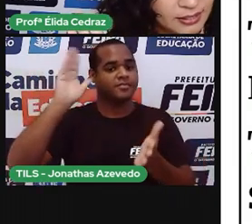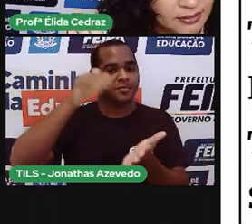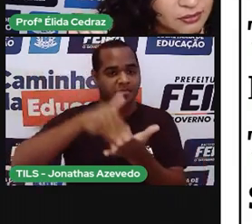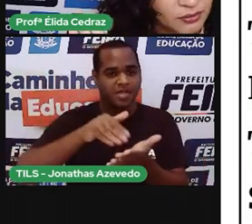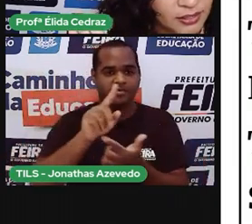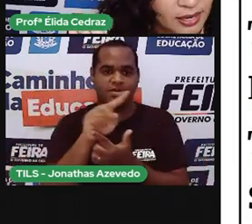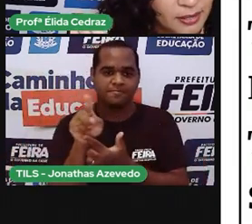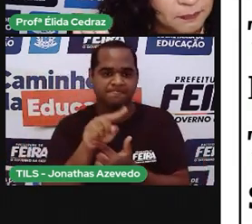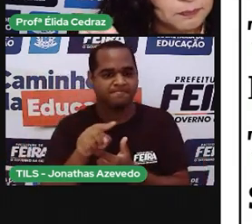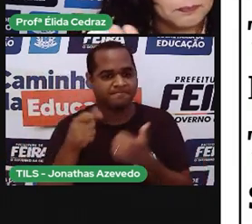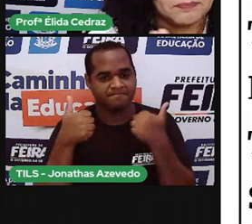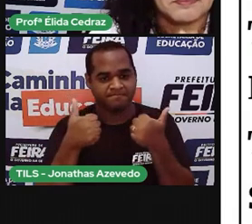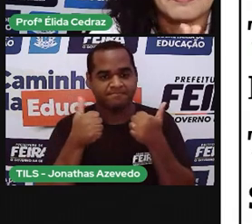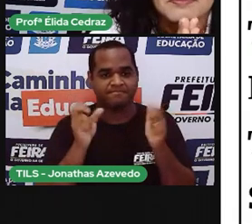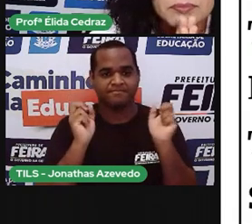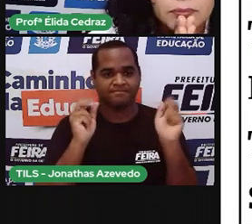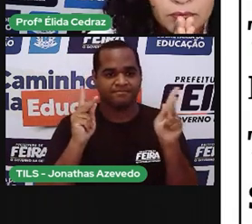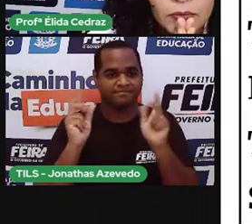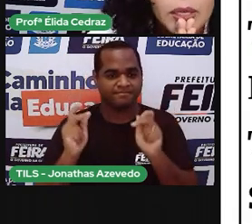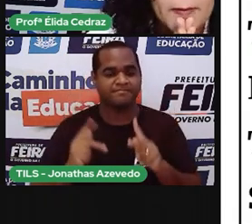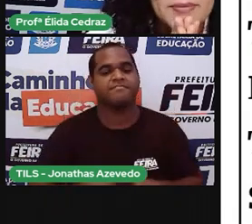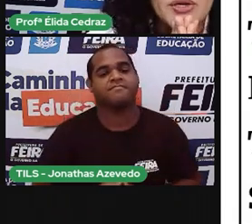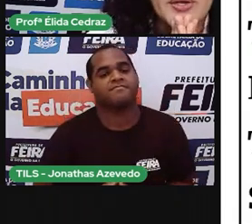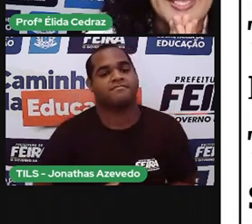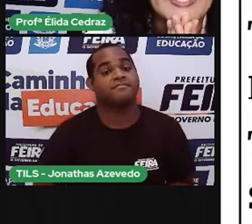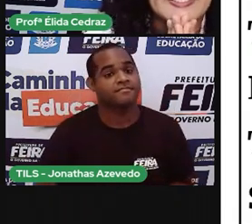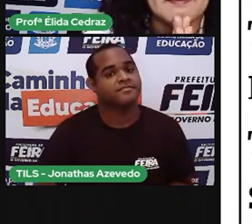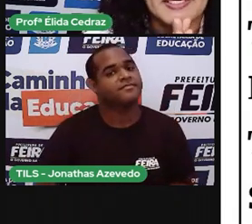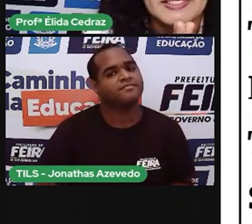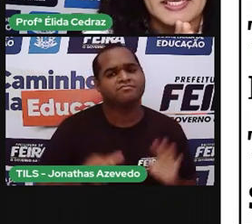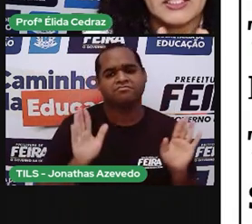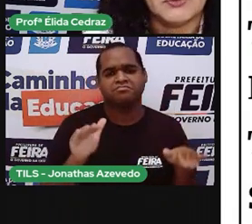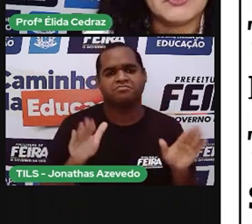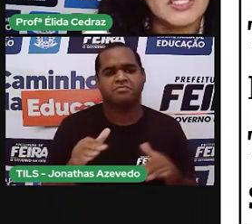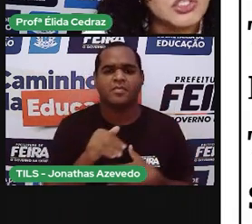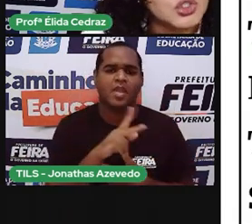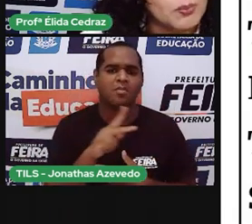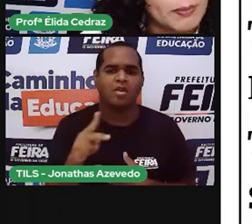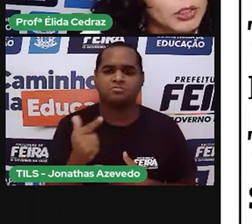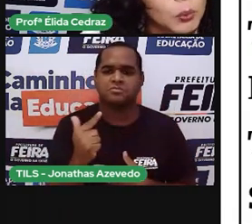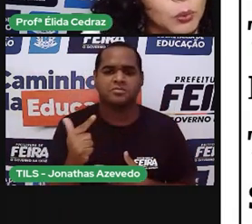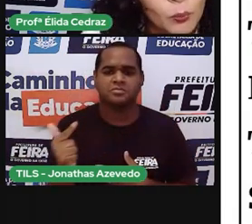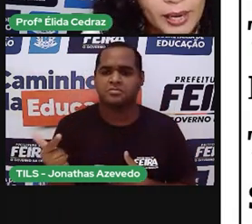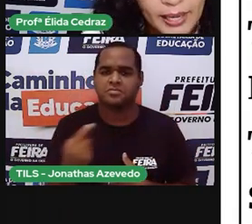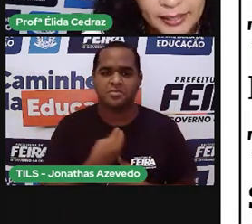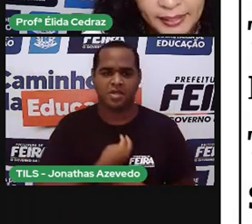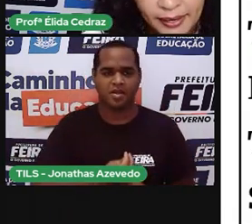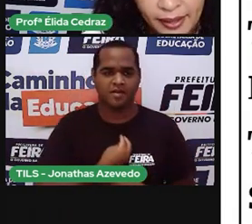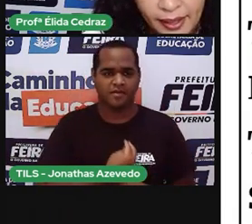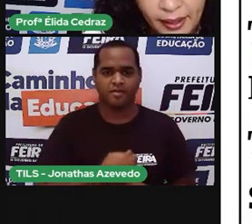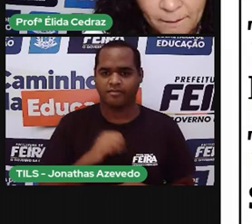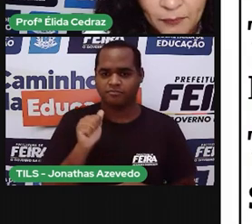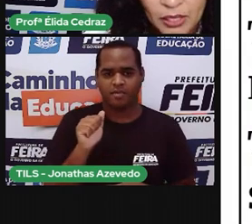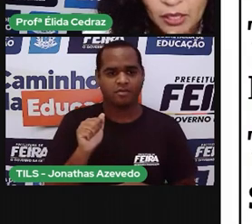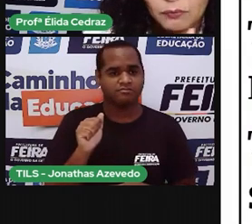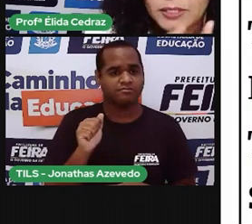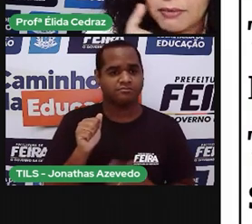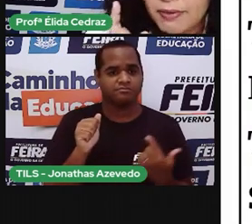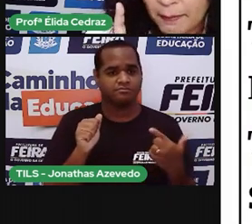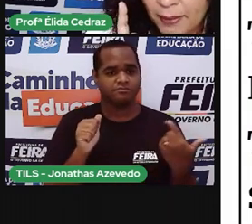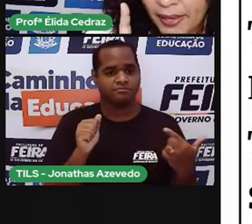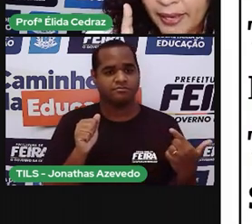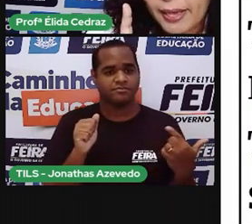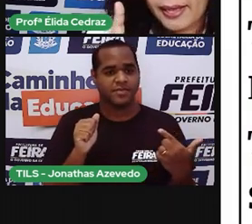chegar na letra Z em o pro Élida mais aí não tem instrumento com a letra A